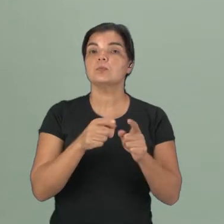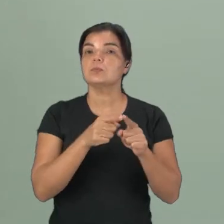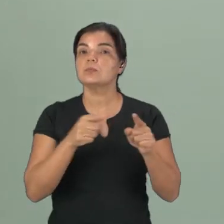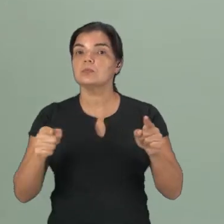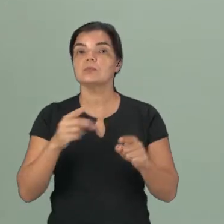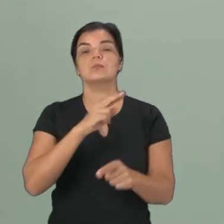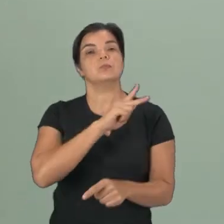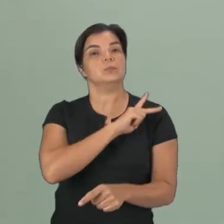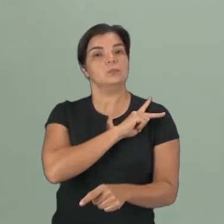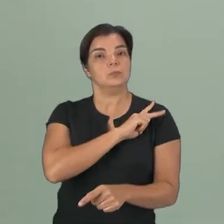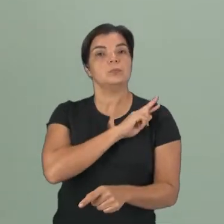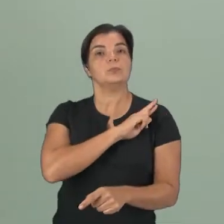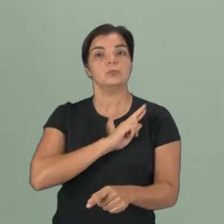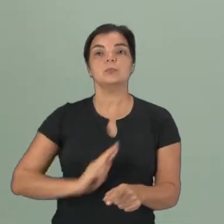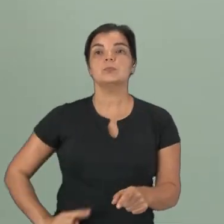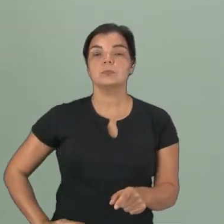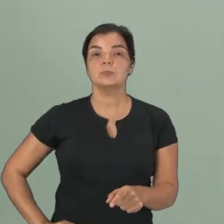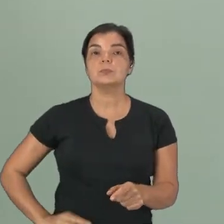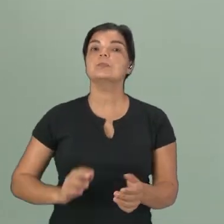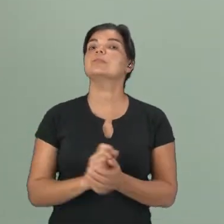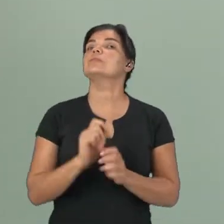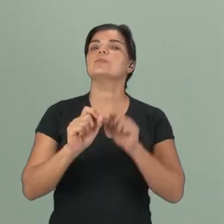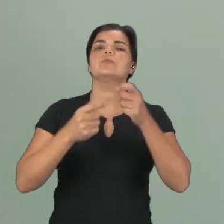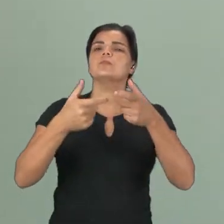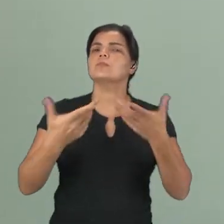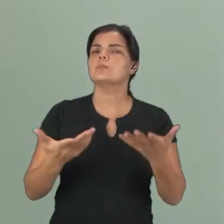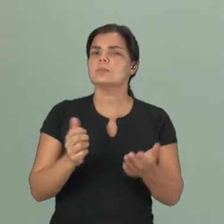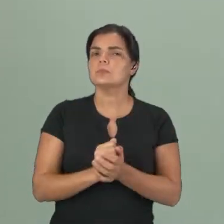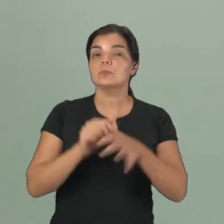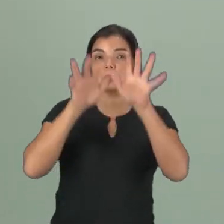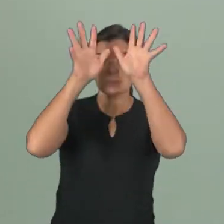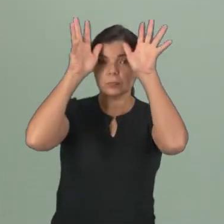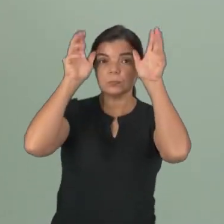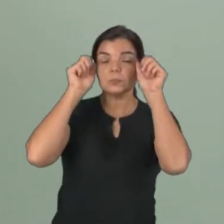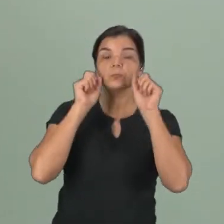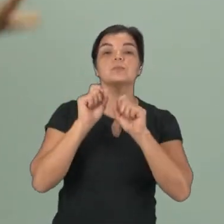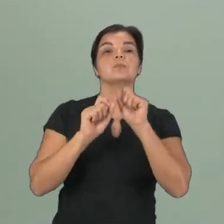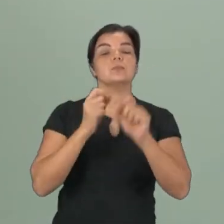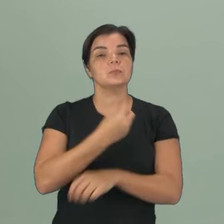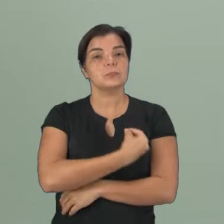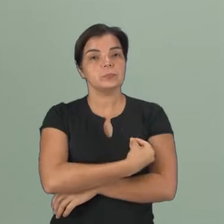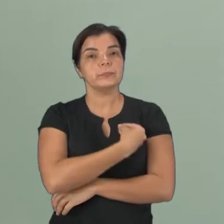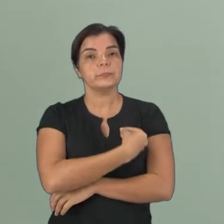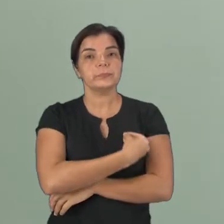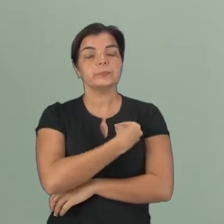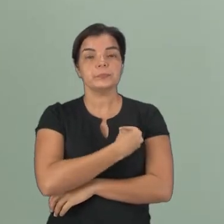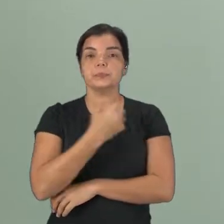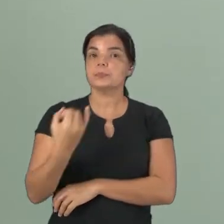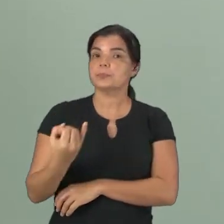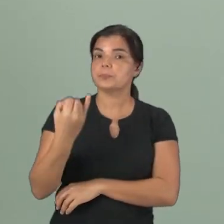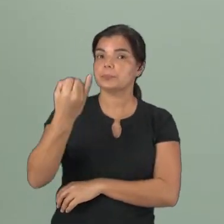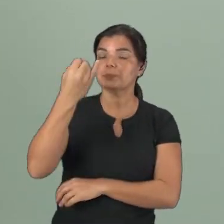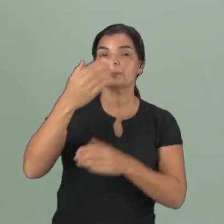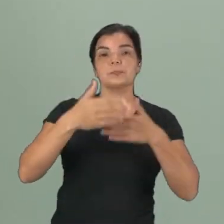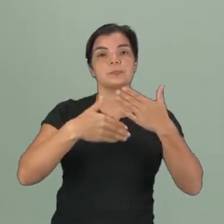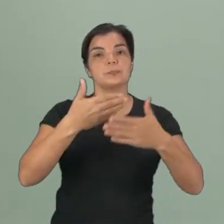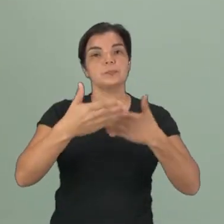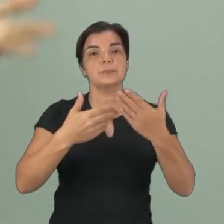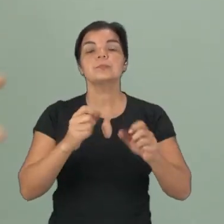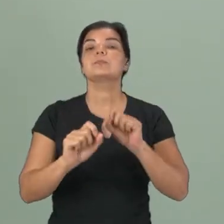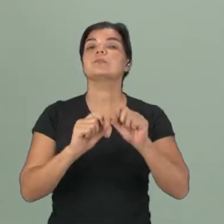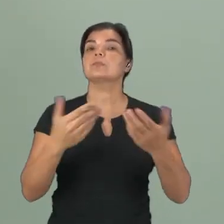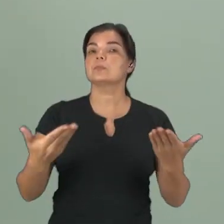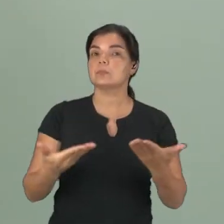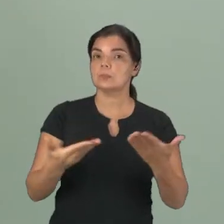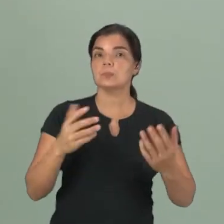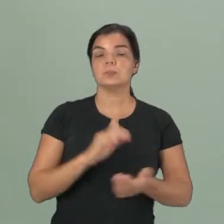República no Acre, certo? Na nossa história do Acre. A gente vai entender como que o Acre teve participação fundamental nesse processo e como que